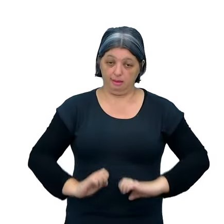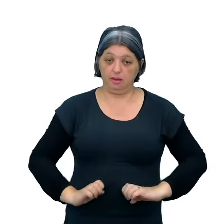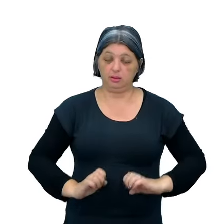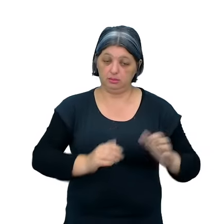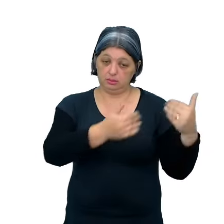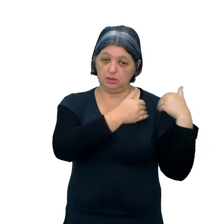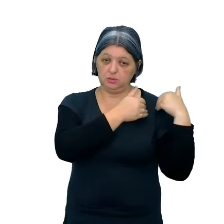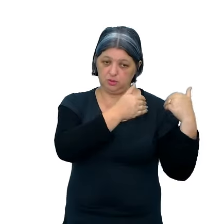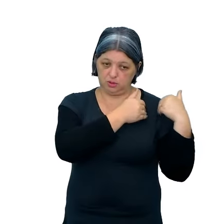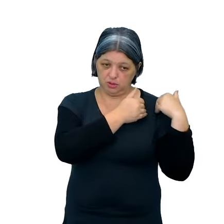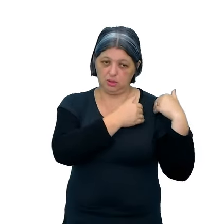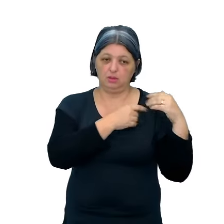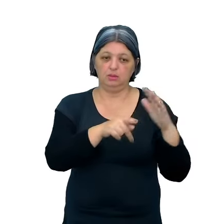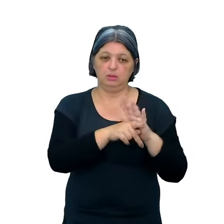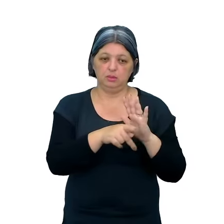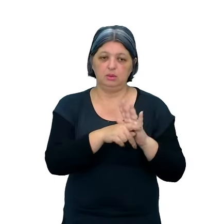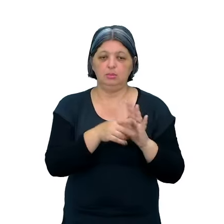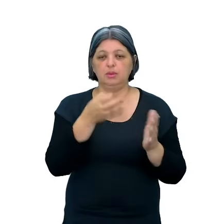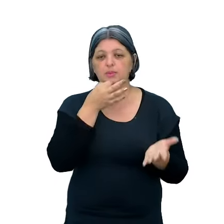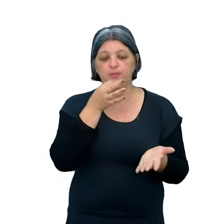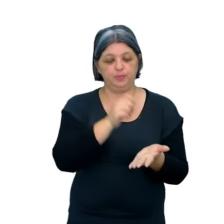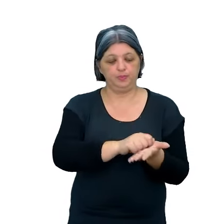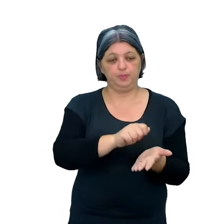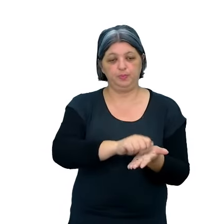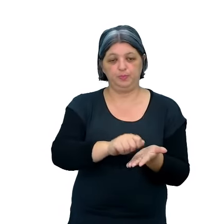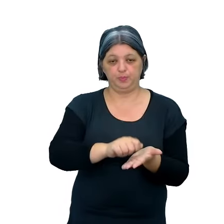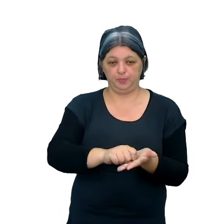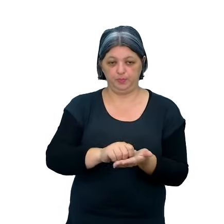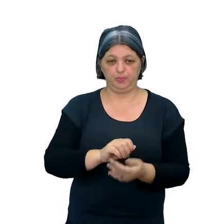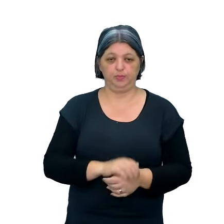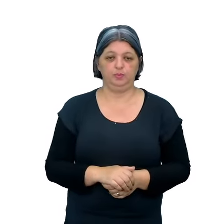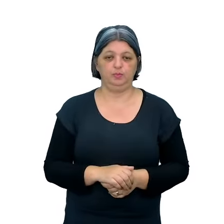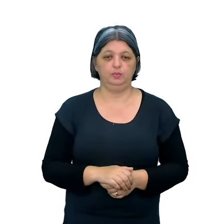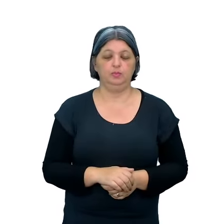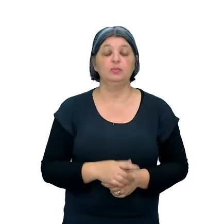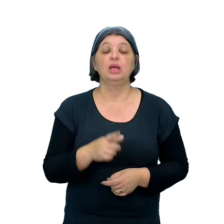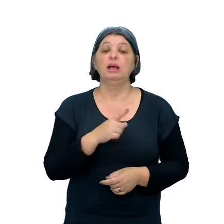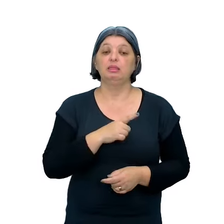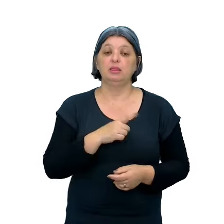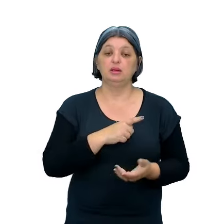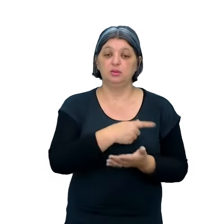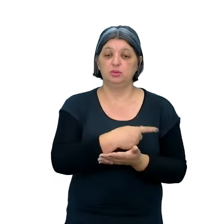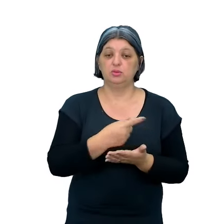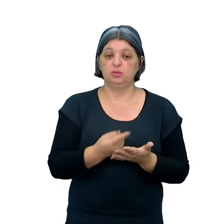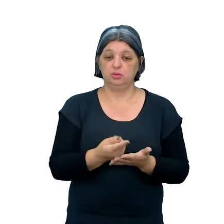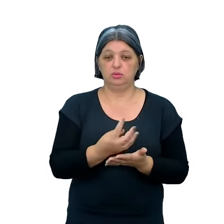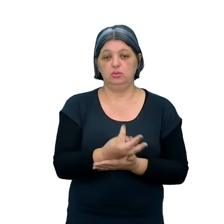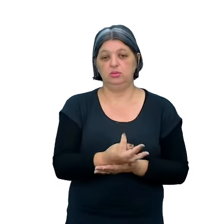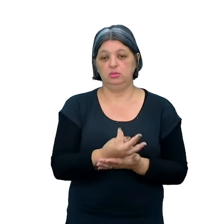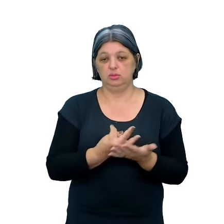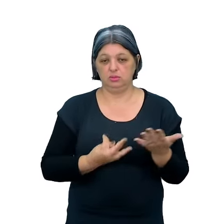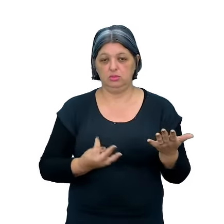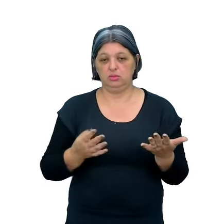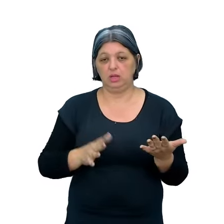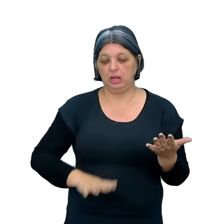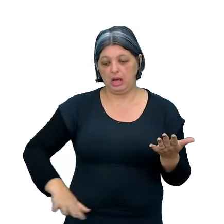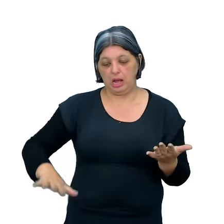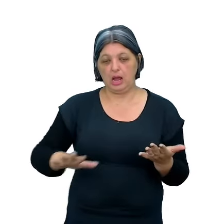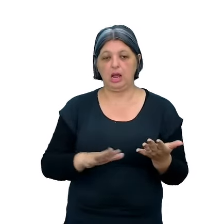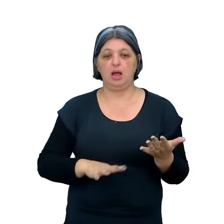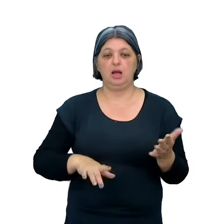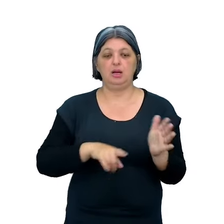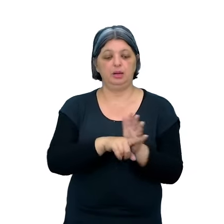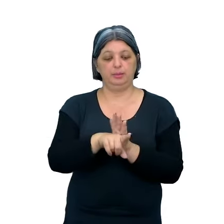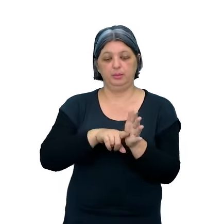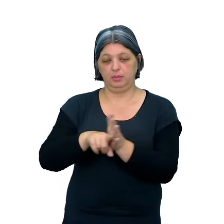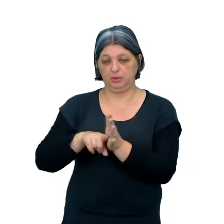privilegia, então, a argumentação e a persuasão. Quando nós temos gêneros textuais que estão no campo da investigação e